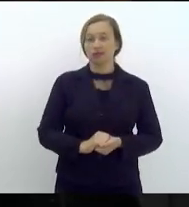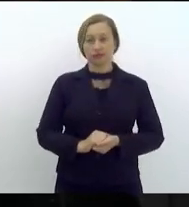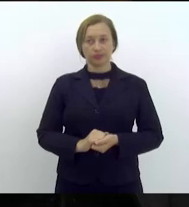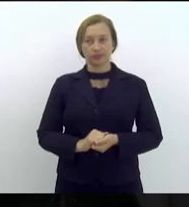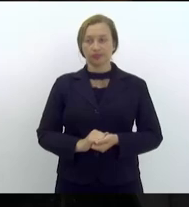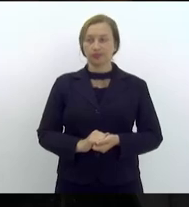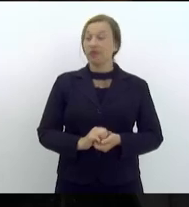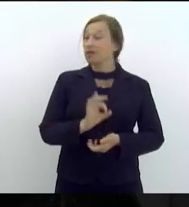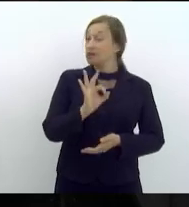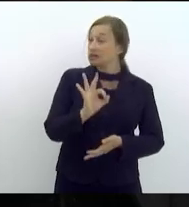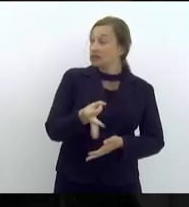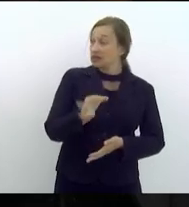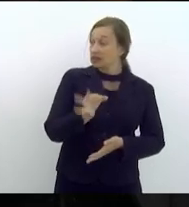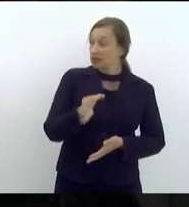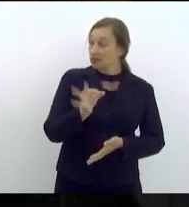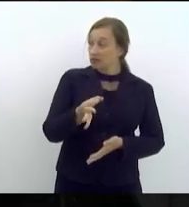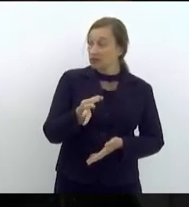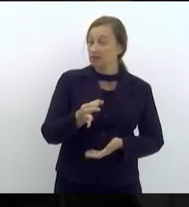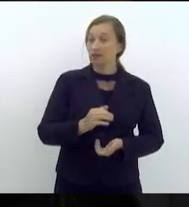certamente